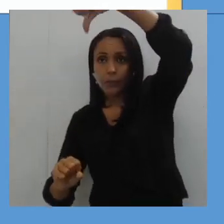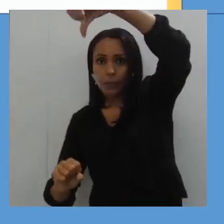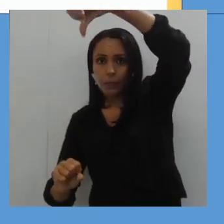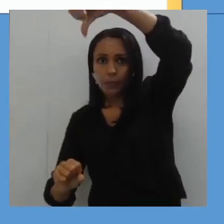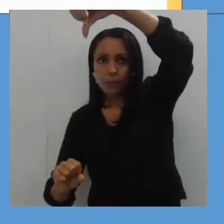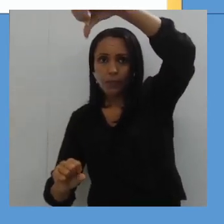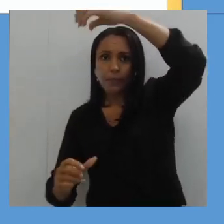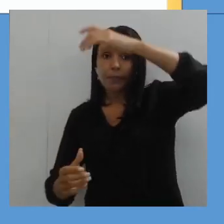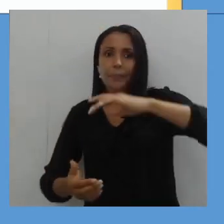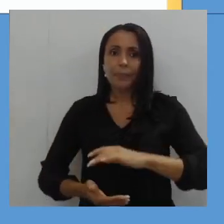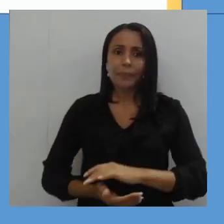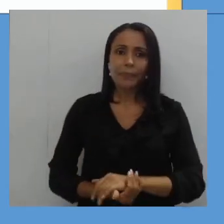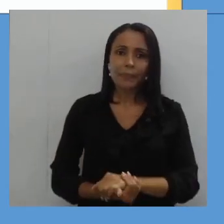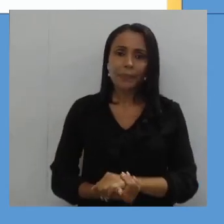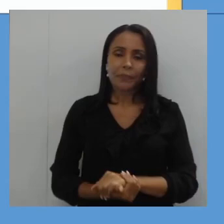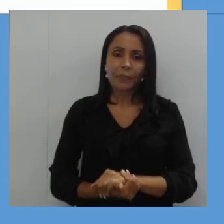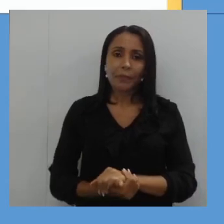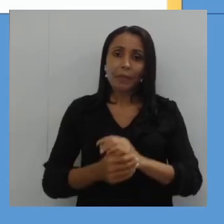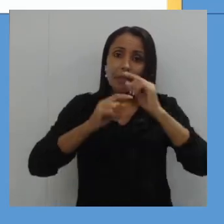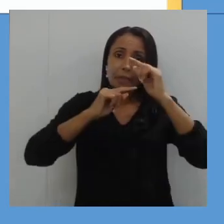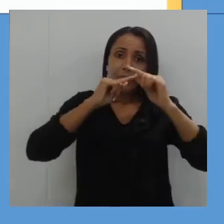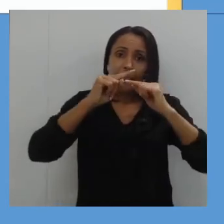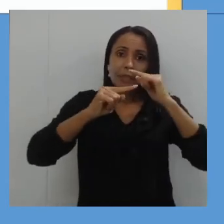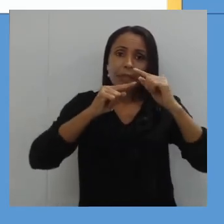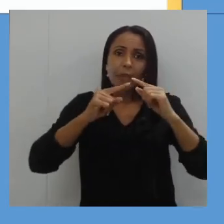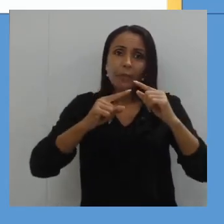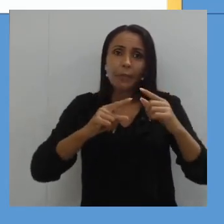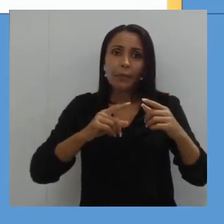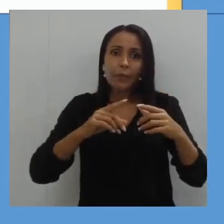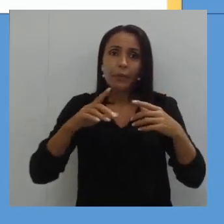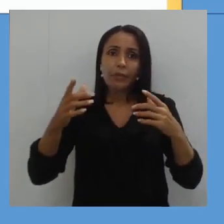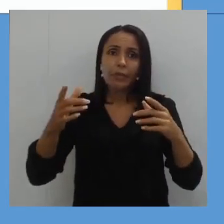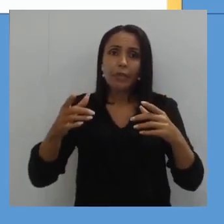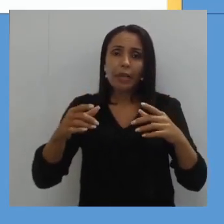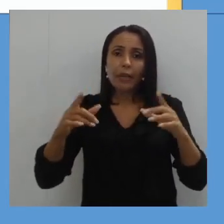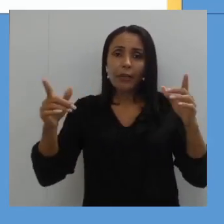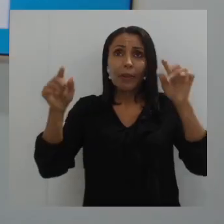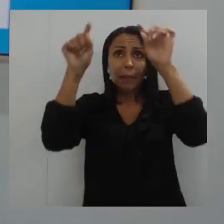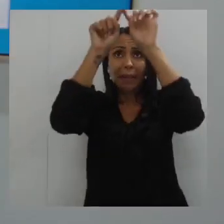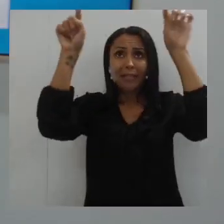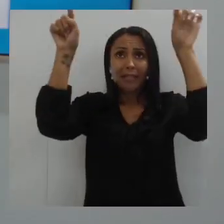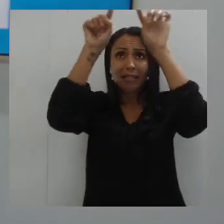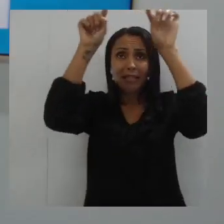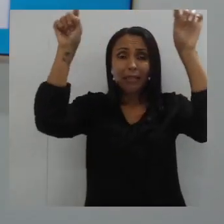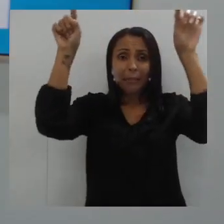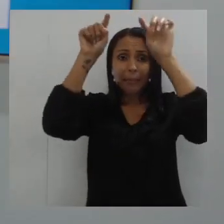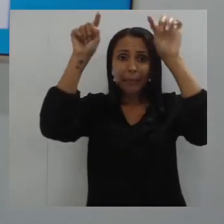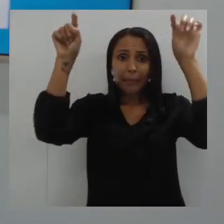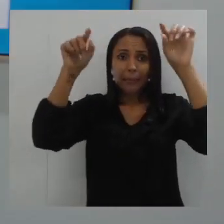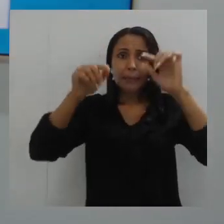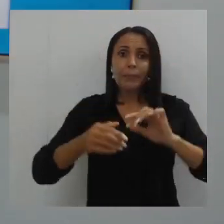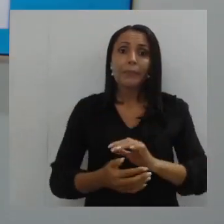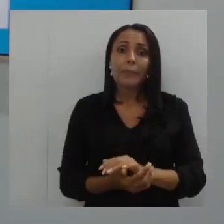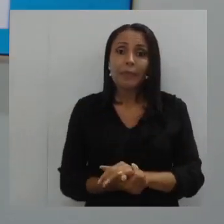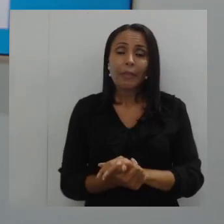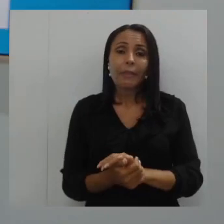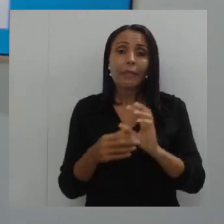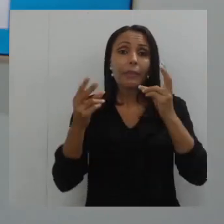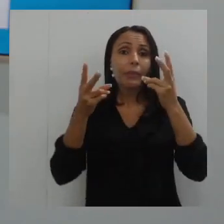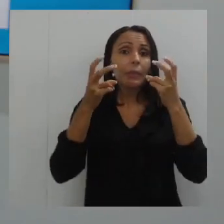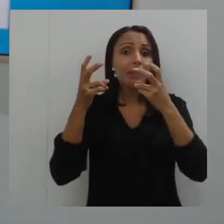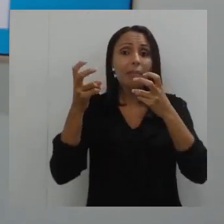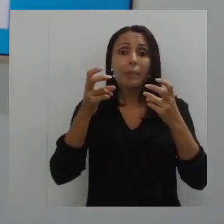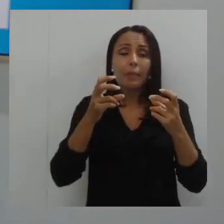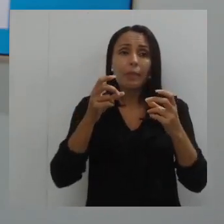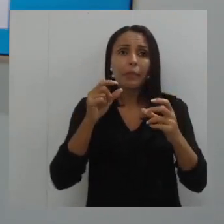estou trabalhando ali. Depois eu vou fazer o quê? Vou localizar essas partes de cima. Então, eu estou vendo aqui o seguinte, olha.